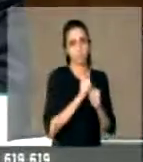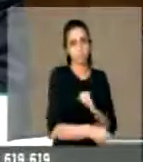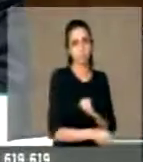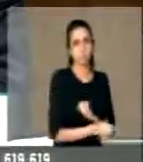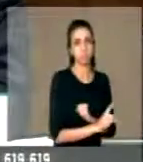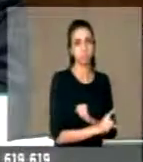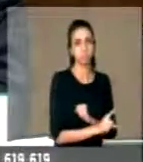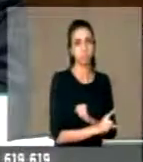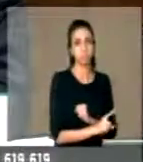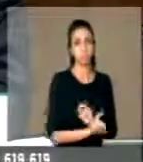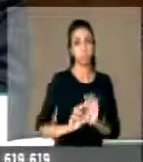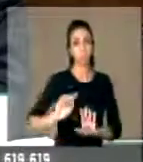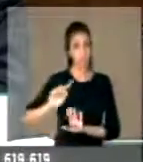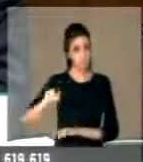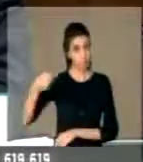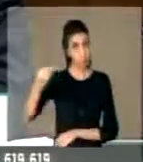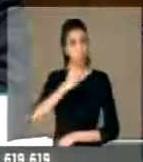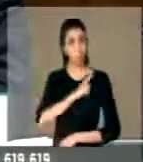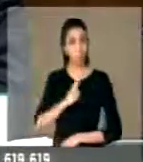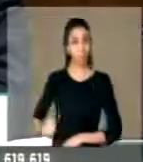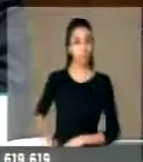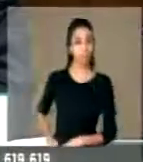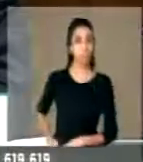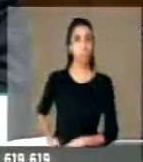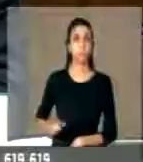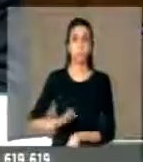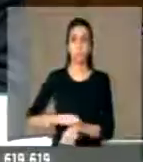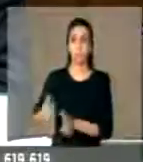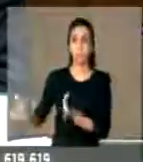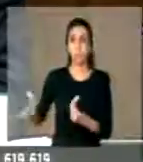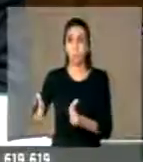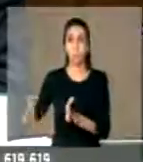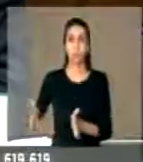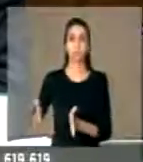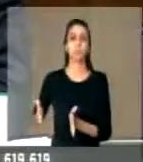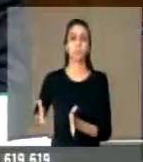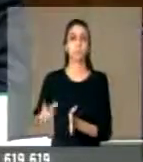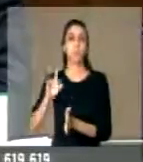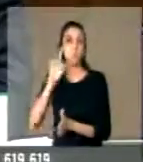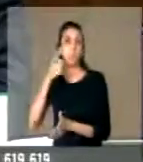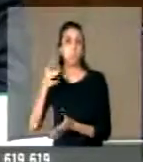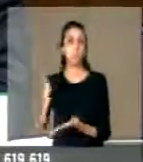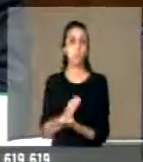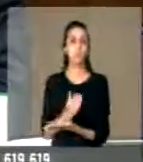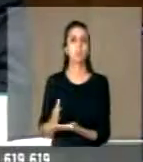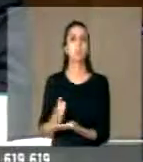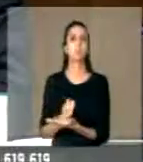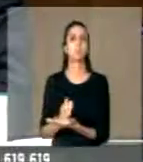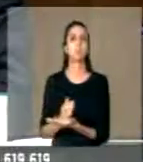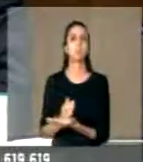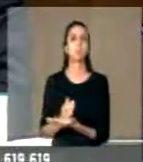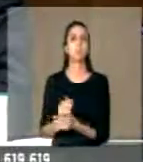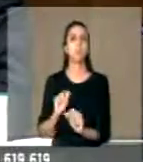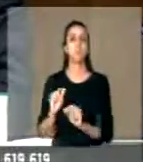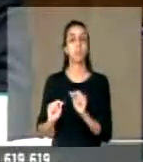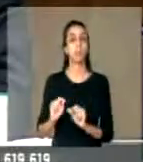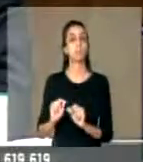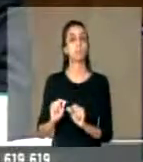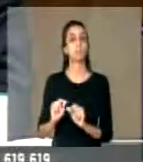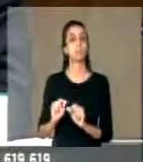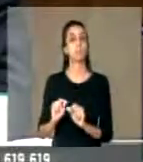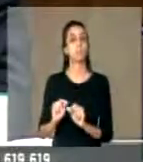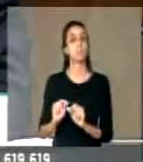Constituiu-se um governo provisório colegiado, com a adoção de medidas que davam conta de que a Revolução em